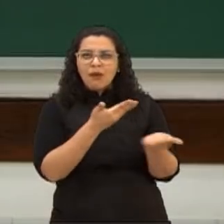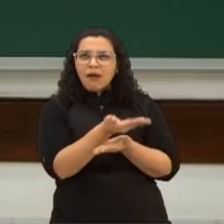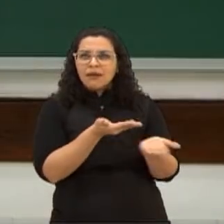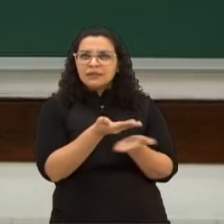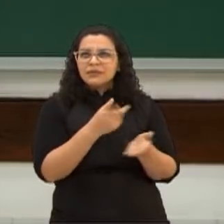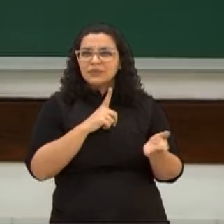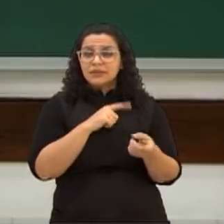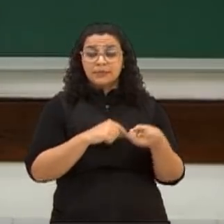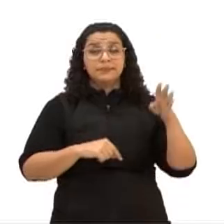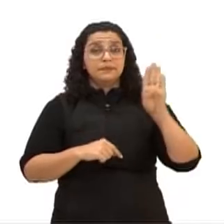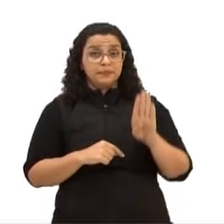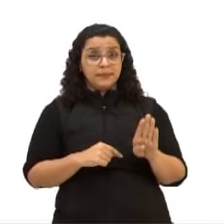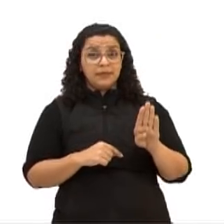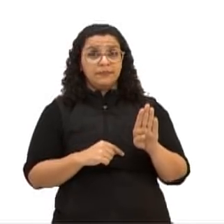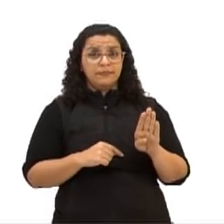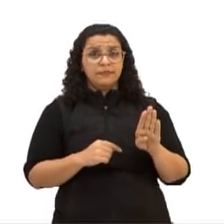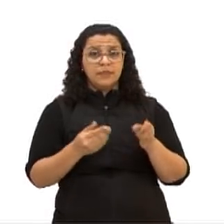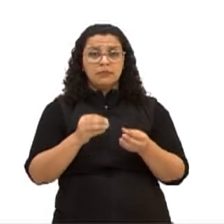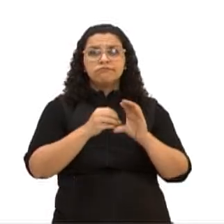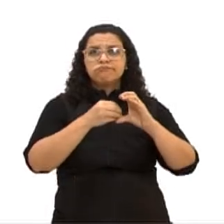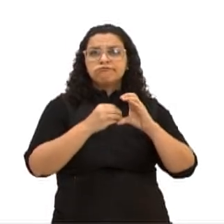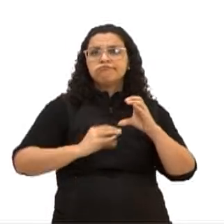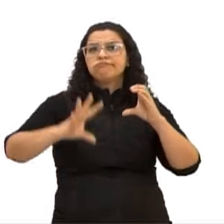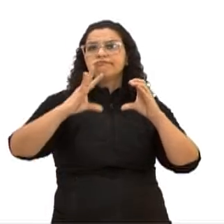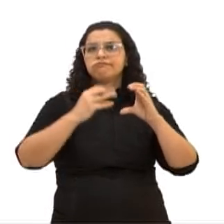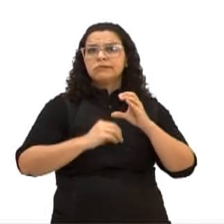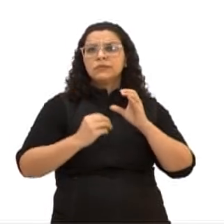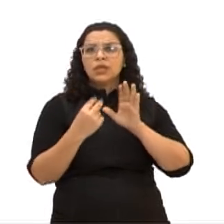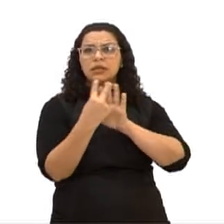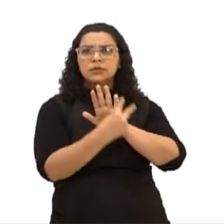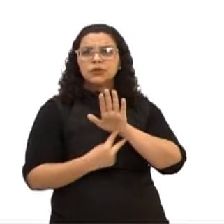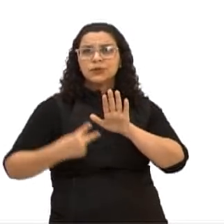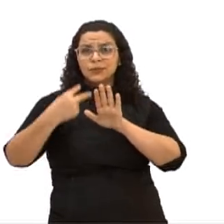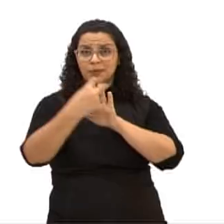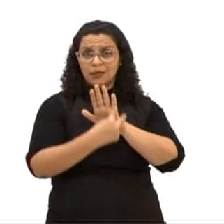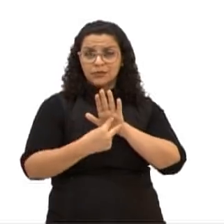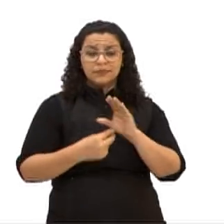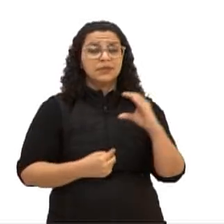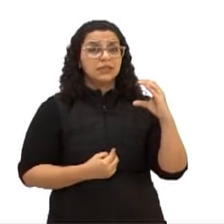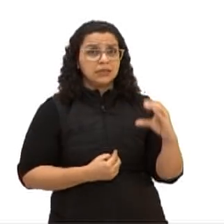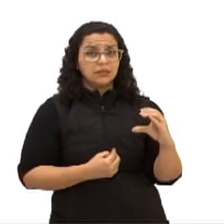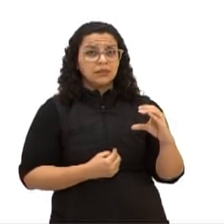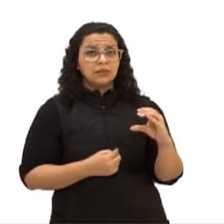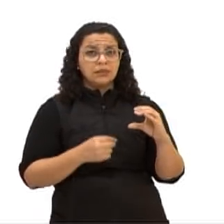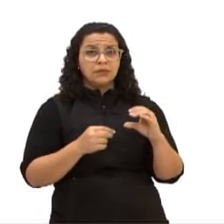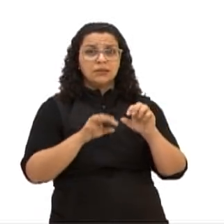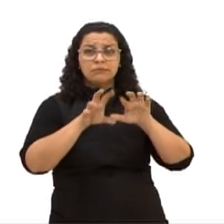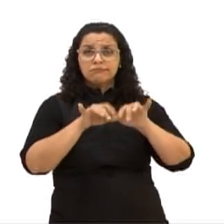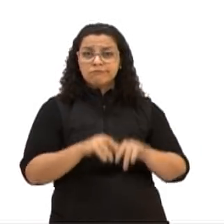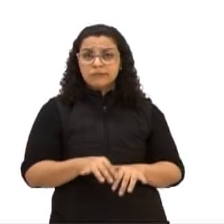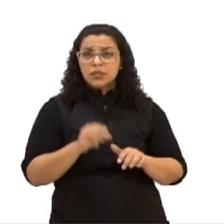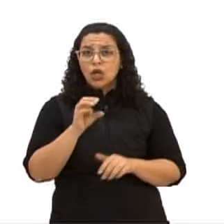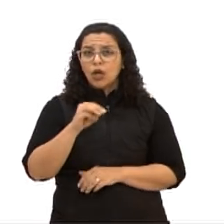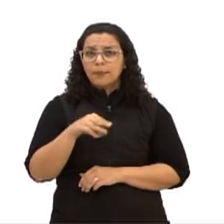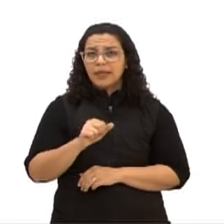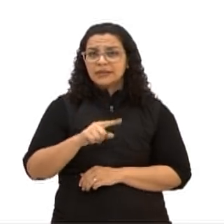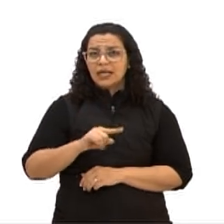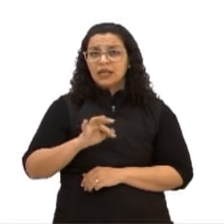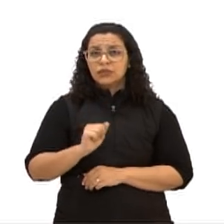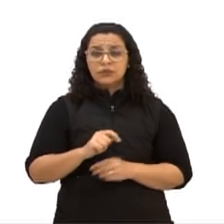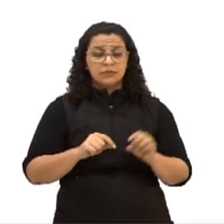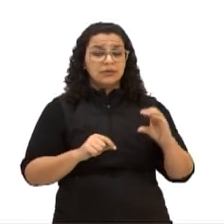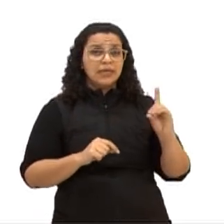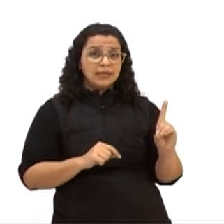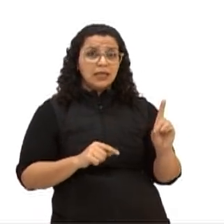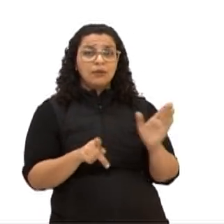leitores? Letra B, compartilhamento de imagens. Letra C, comentários. Ou letra D,